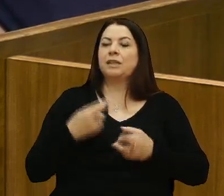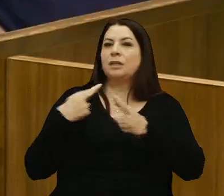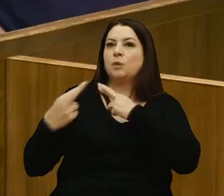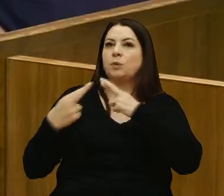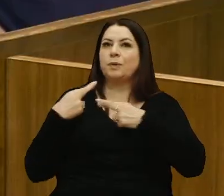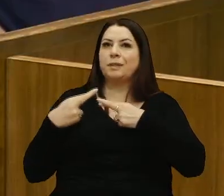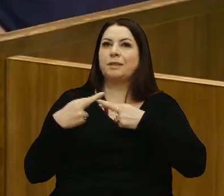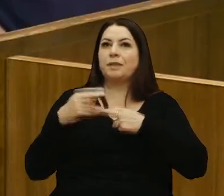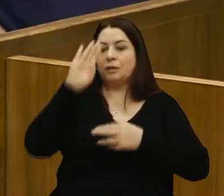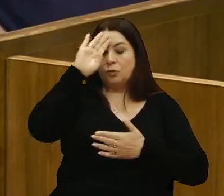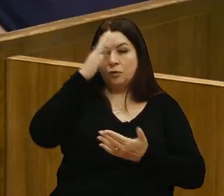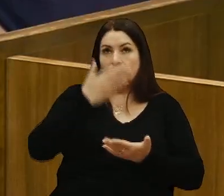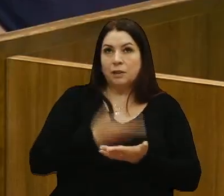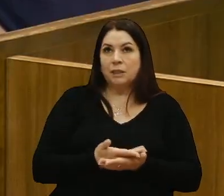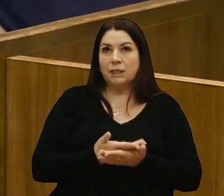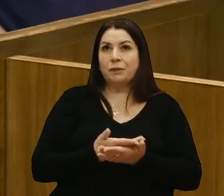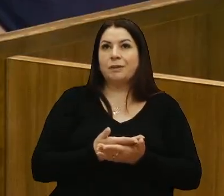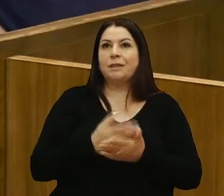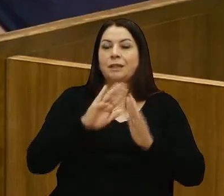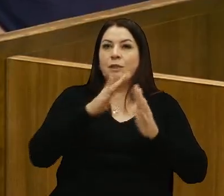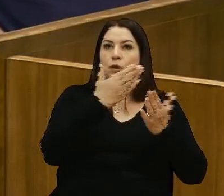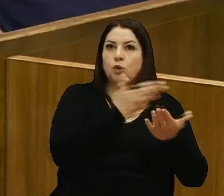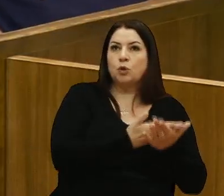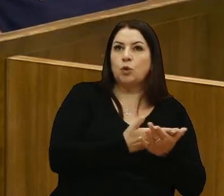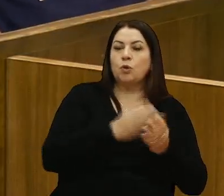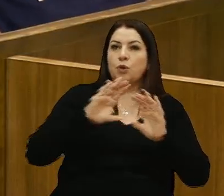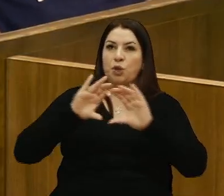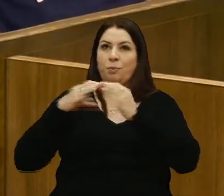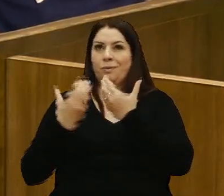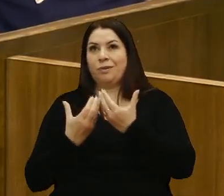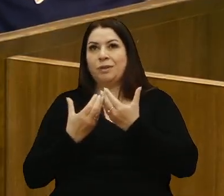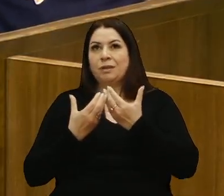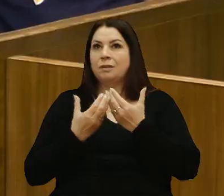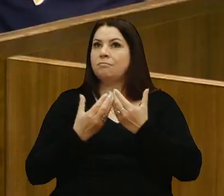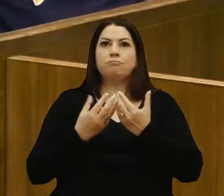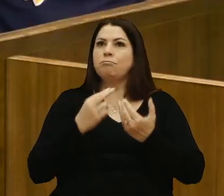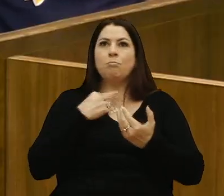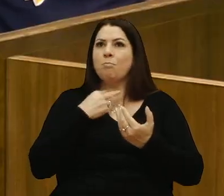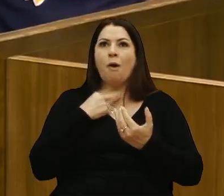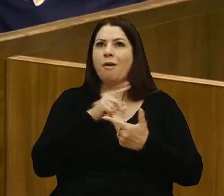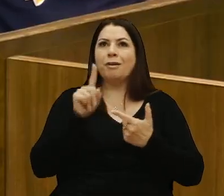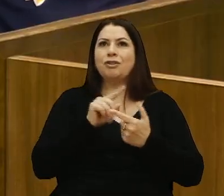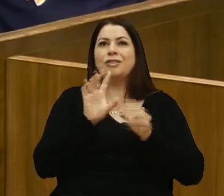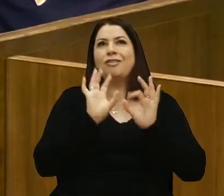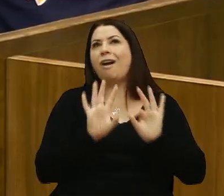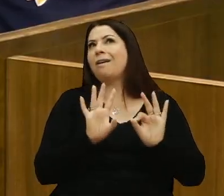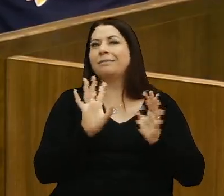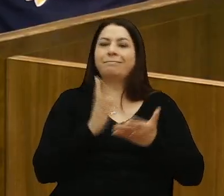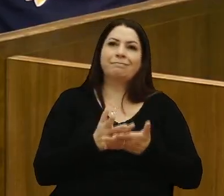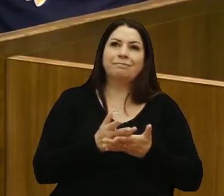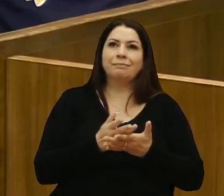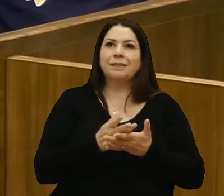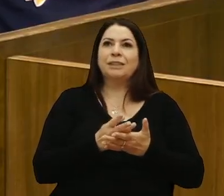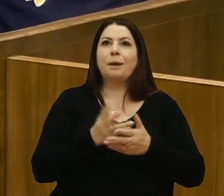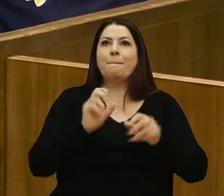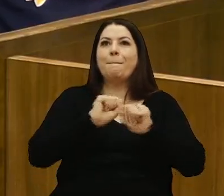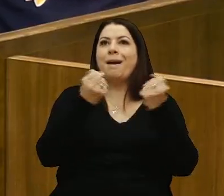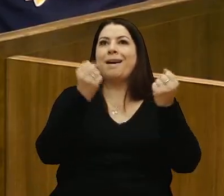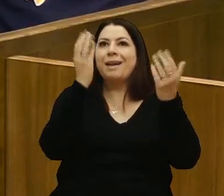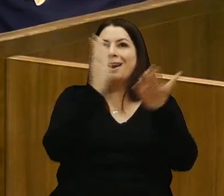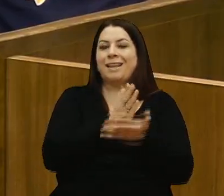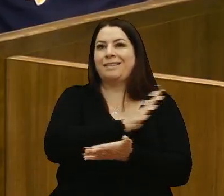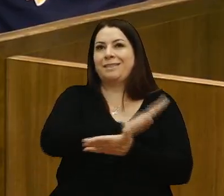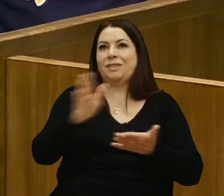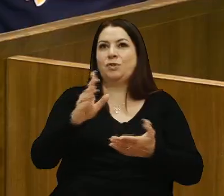de confiança entre a escola e a comunidade, que não podem ser simplesmente rompidas por uma